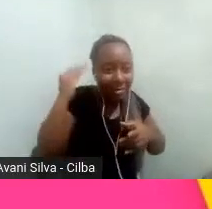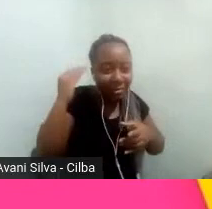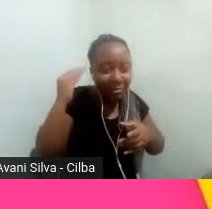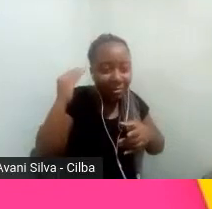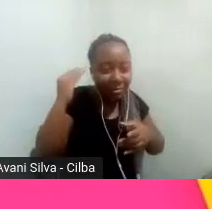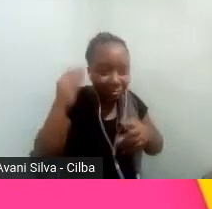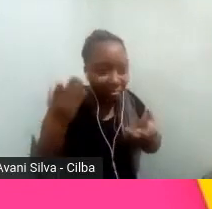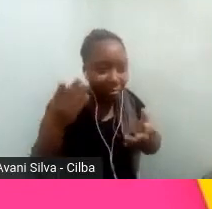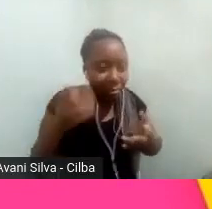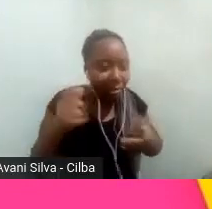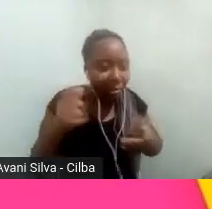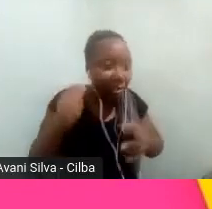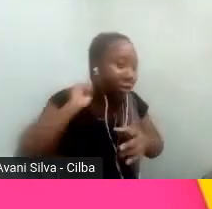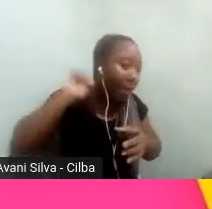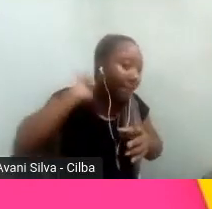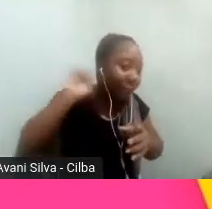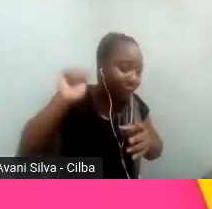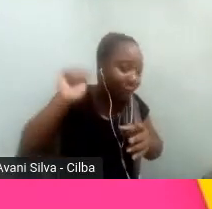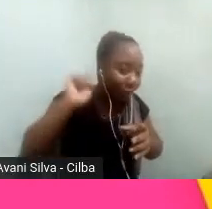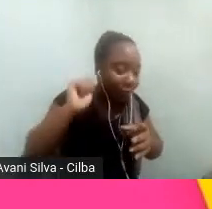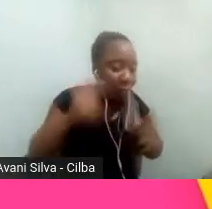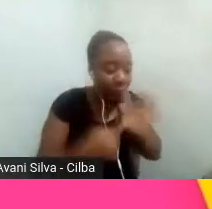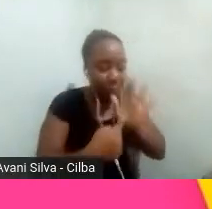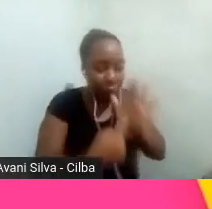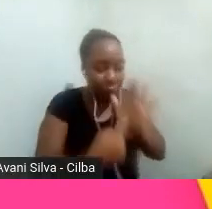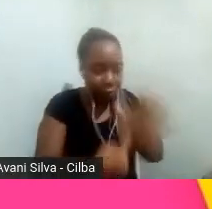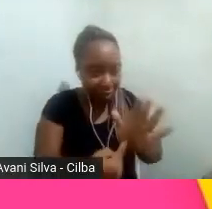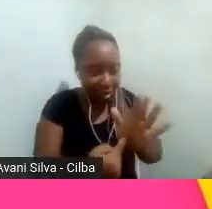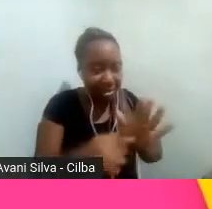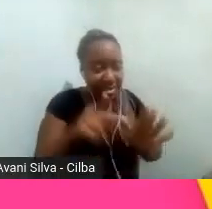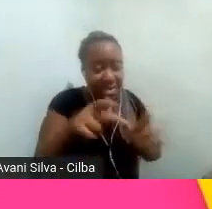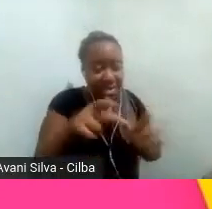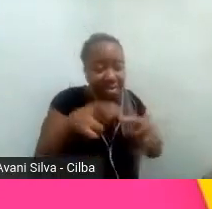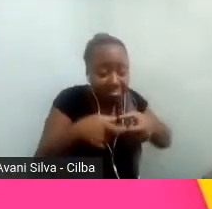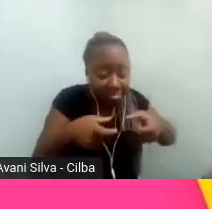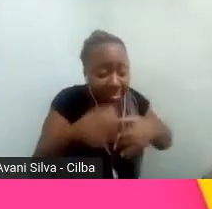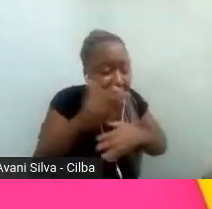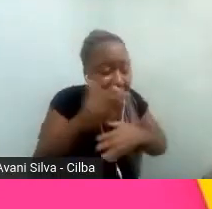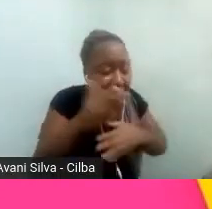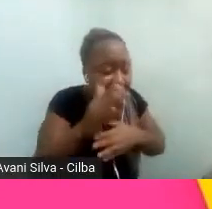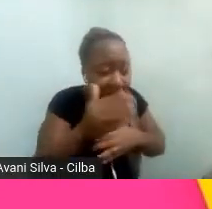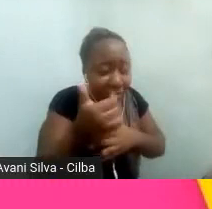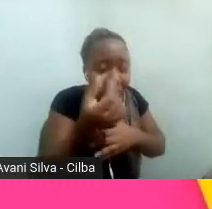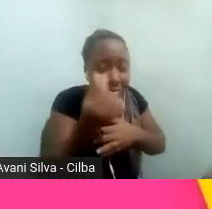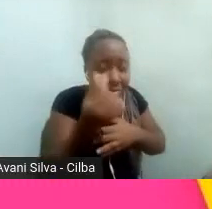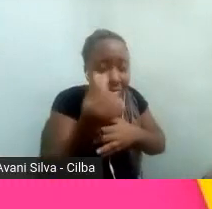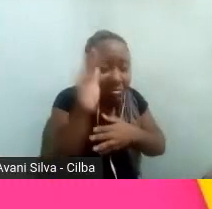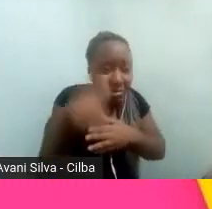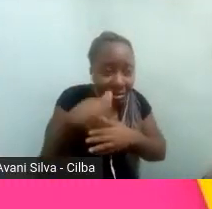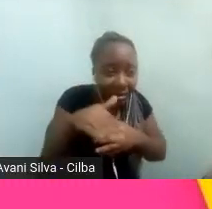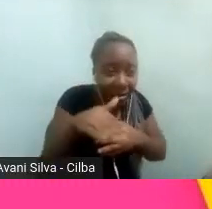quanto custava uma placa dessa, que é menos de R$100, uma das alunas deu risada.